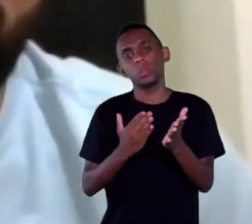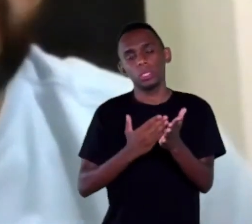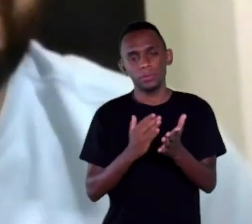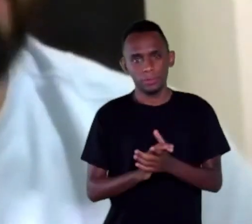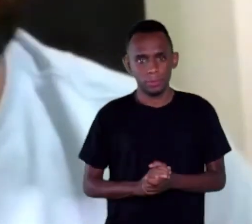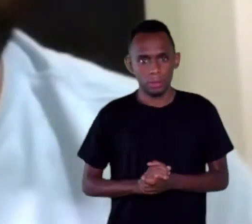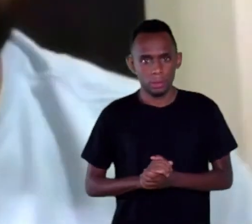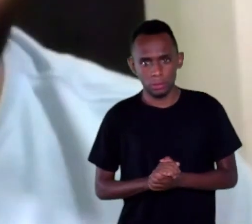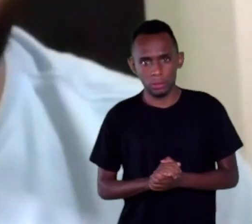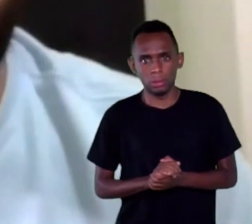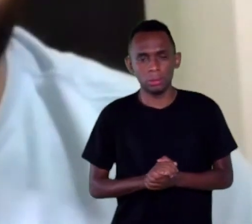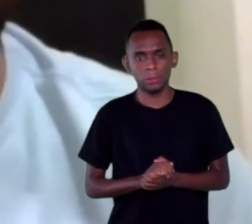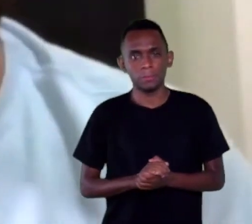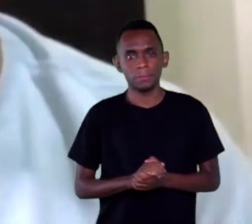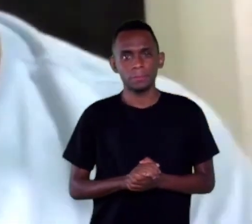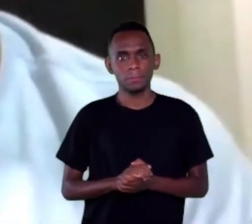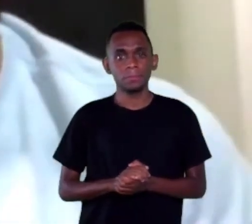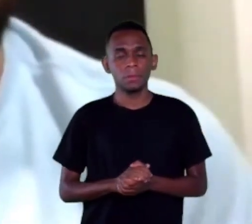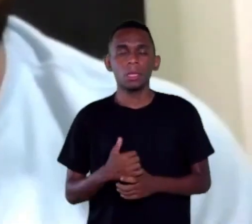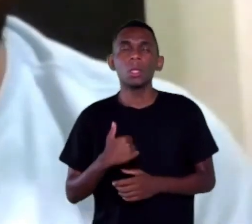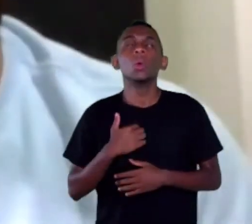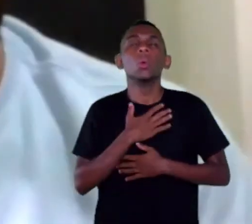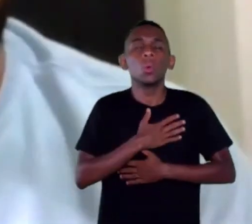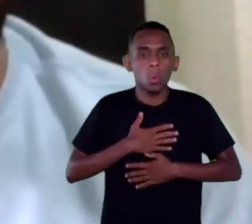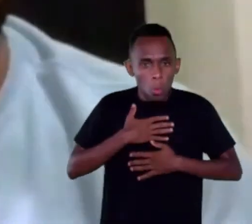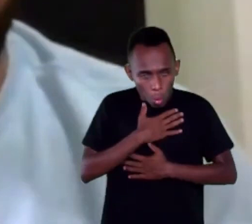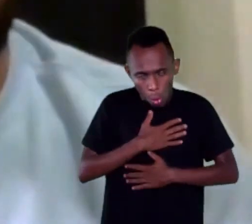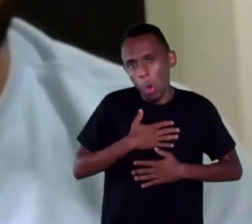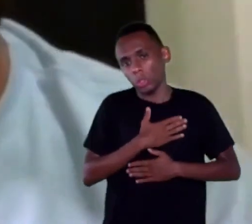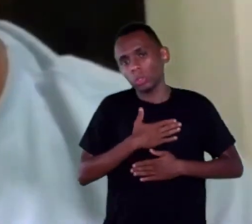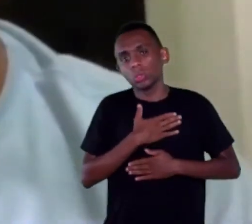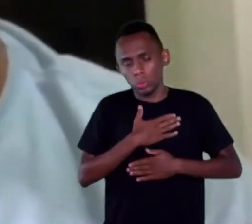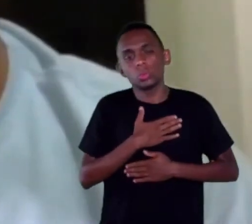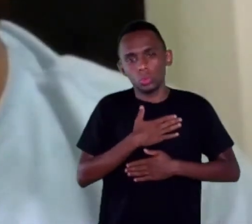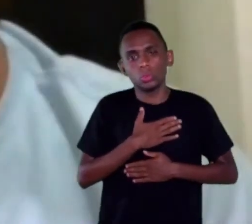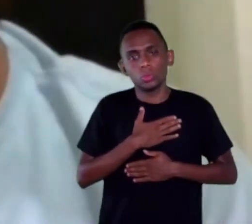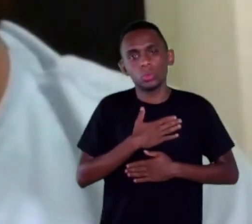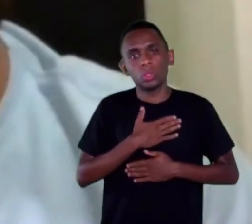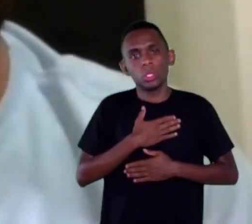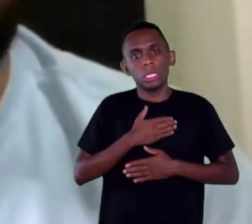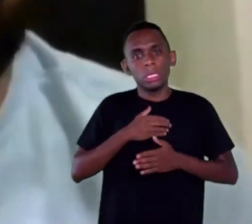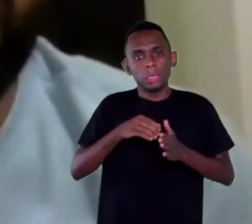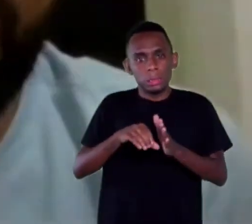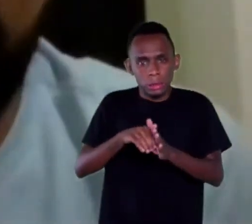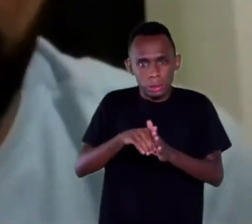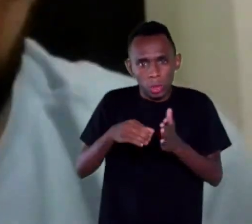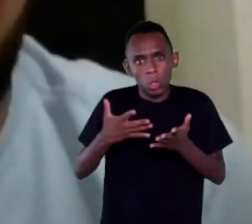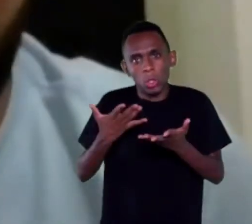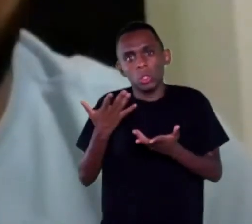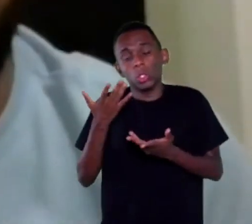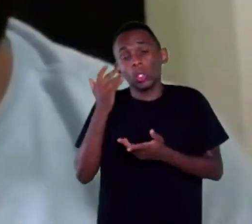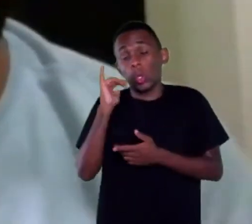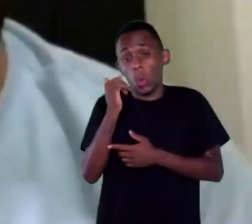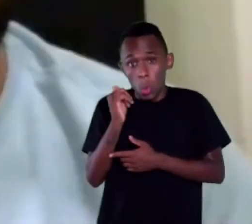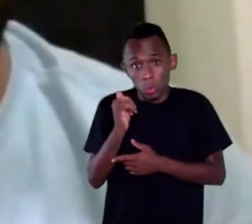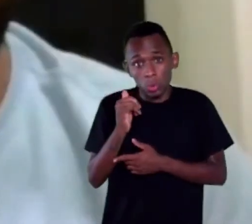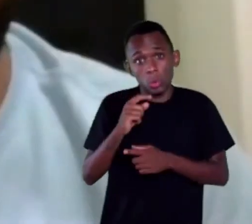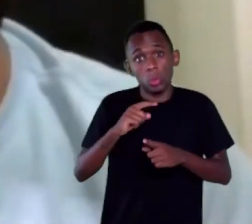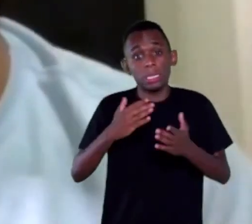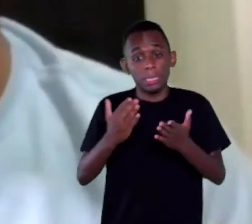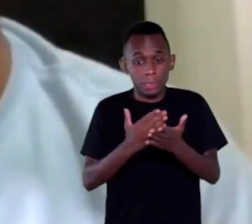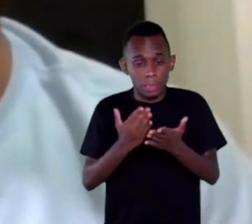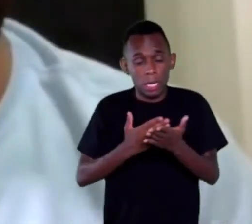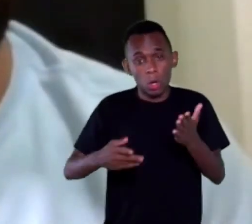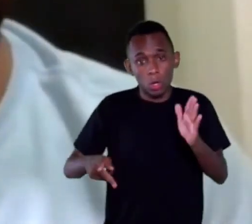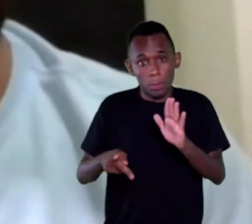tenho costume de escrever. Eu gosto muito de contos, né, narrativas de contos e literatura infantil, que é o que eu mais